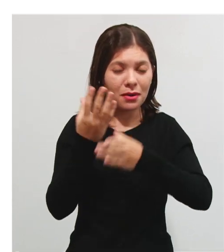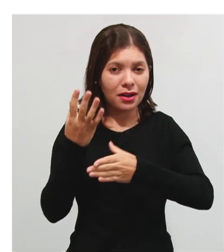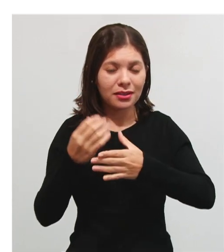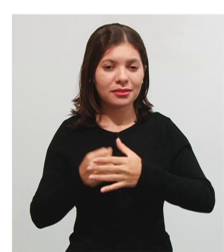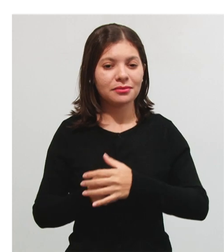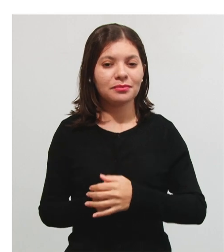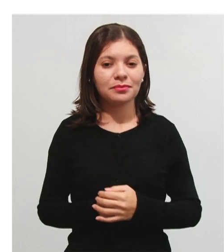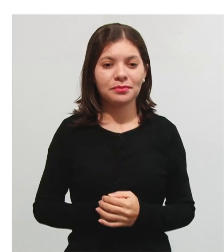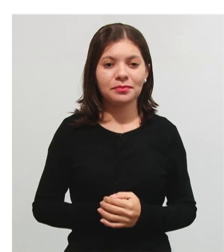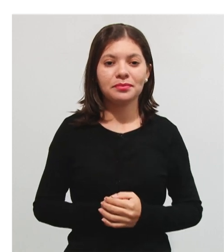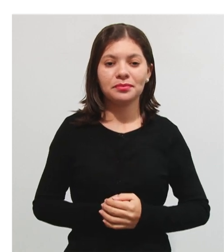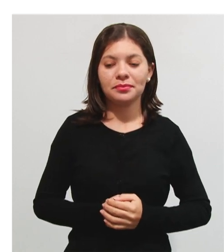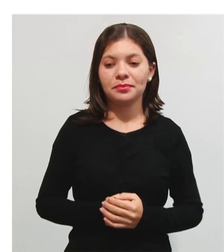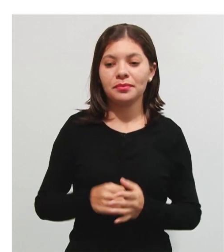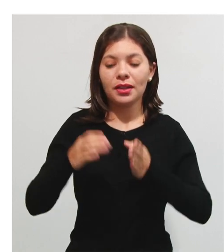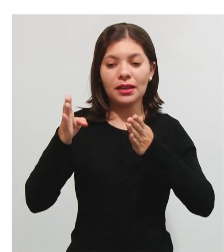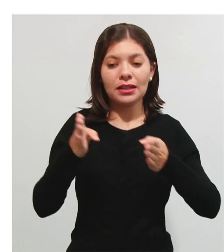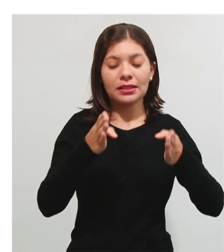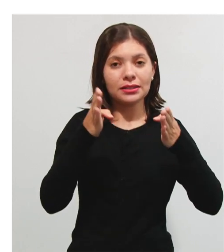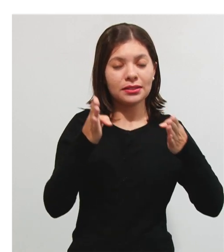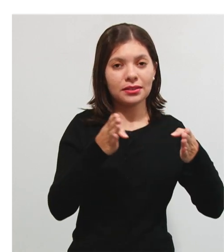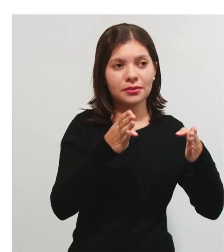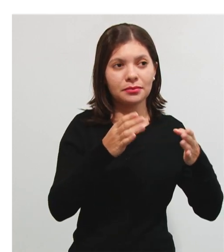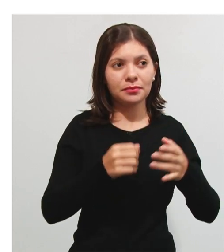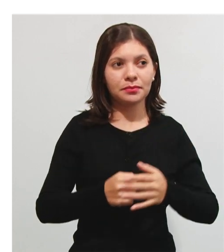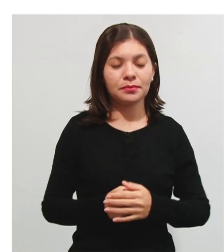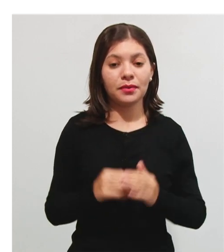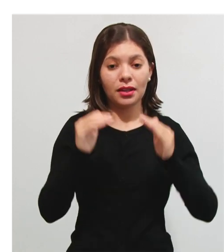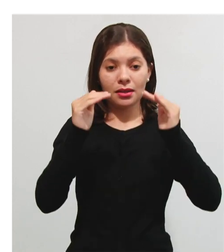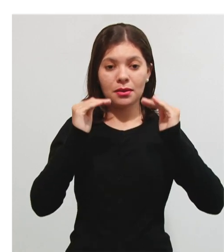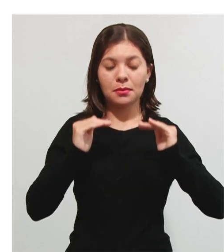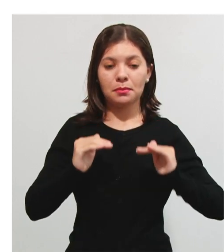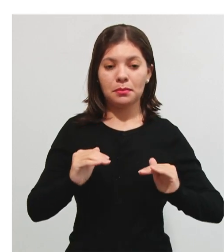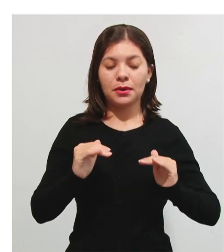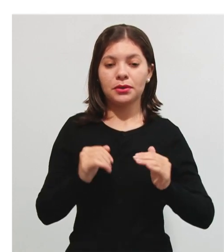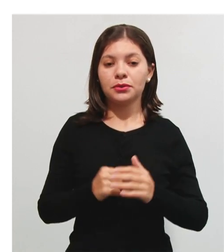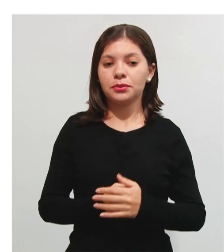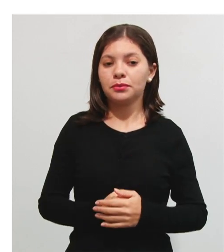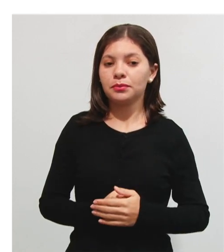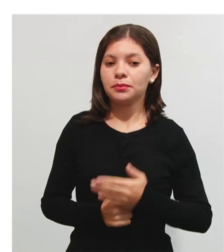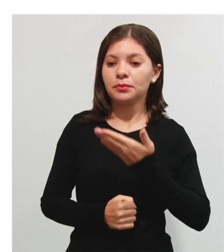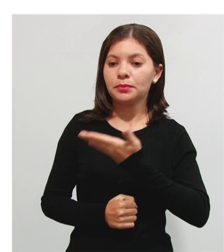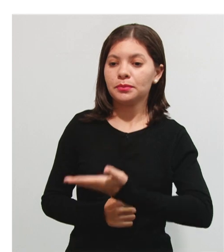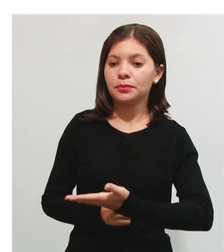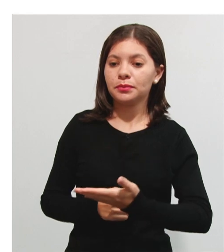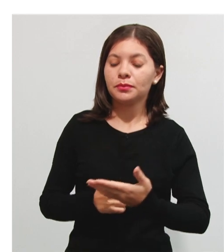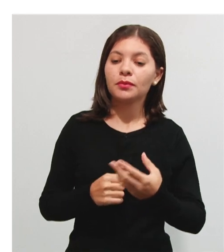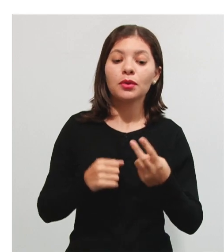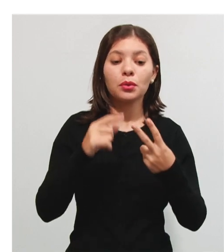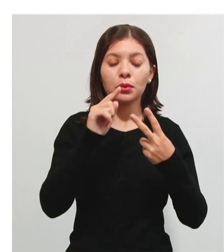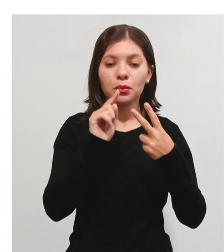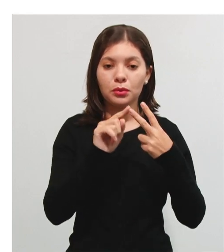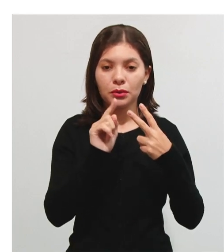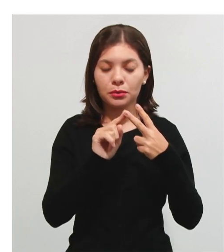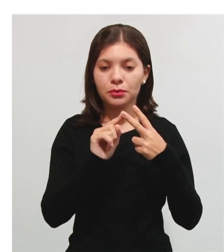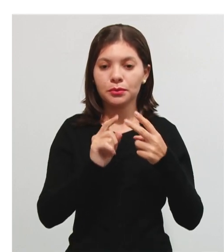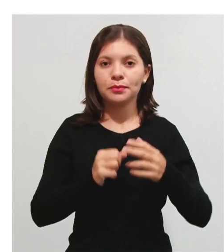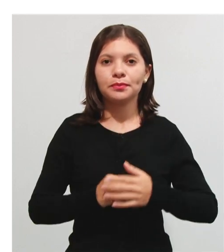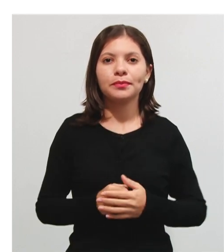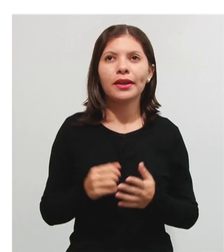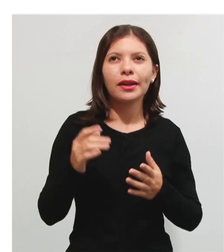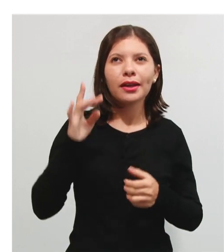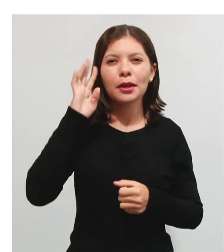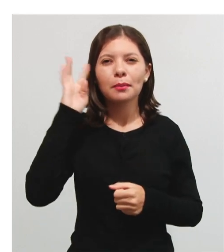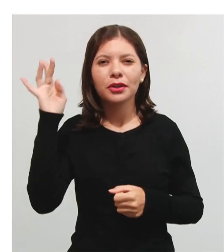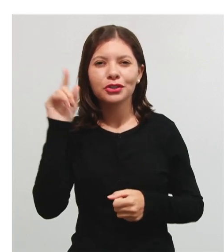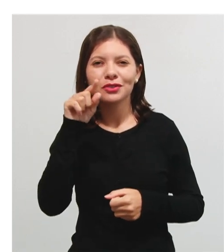larga escala. Essa é a produção em série. A produção por encomenda é quando você quer um item personalizado. Imagine que você quer o